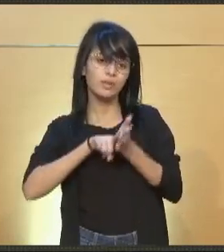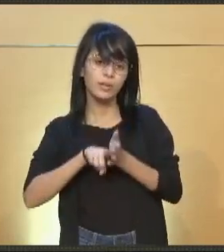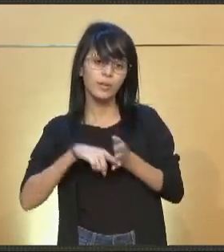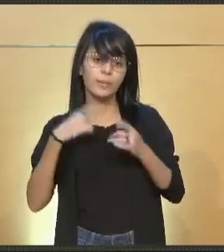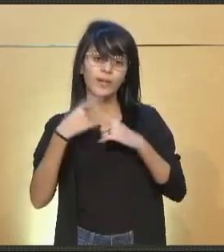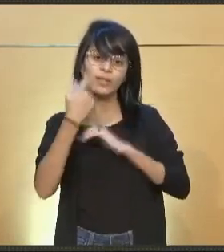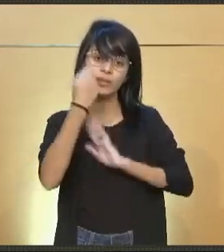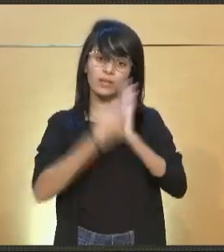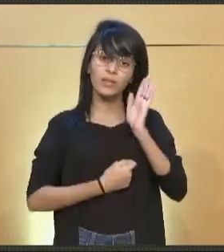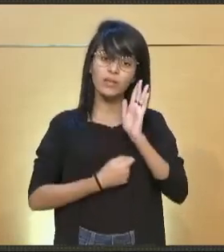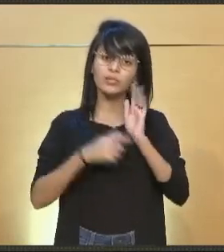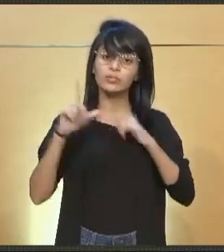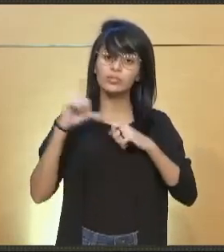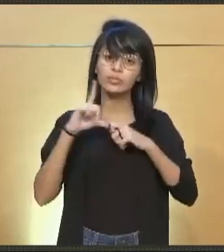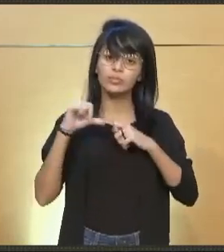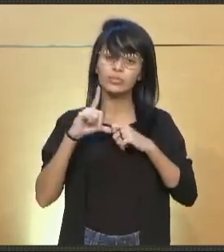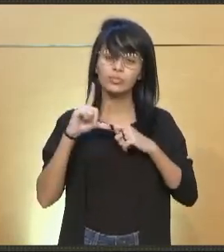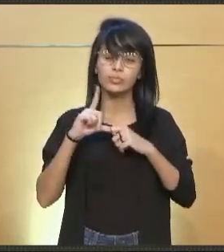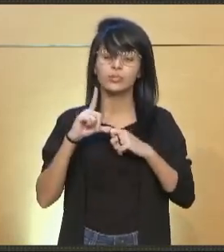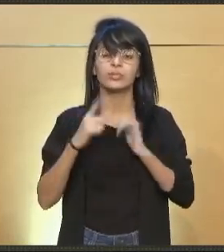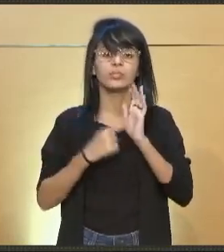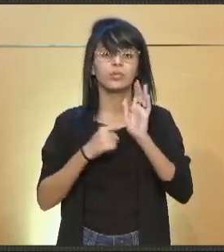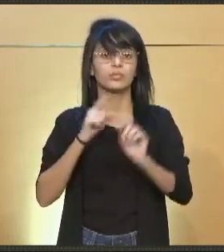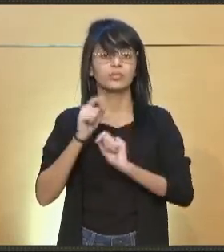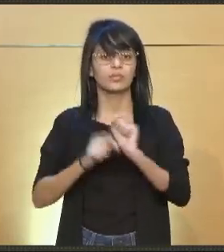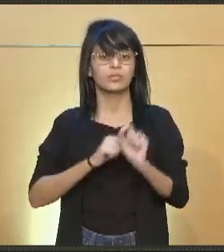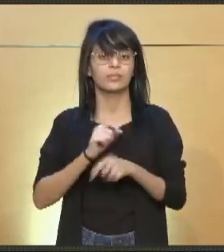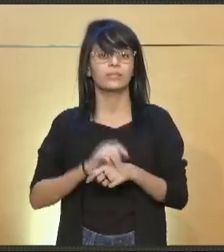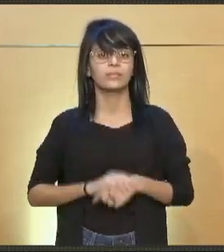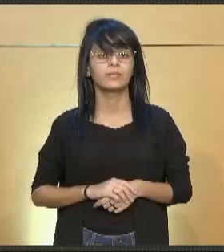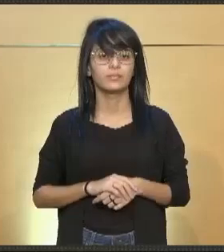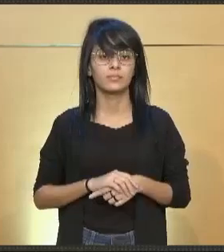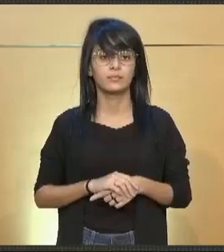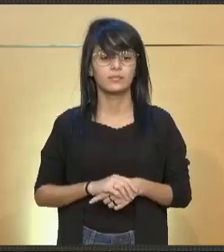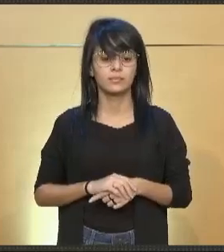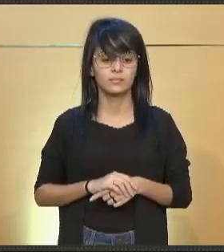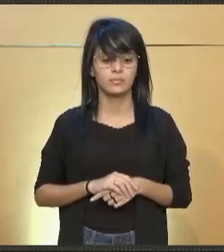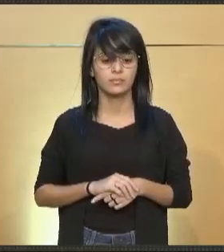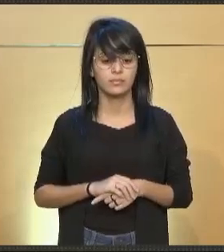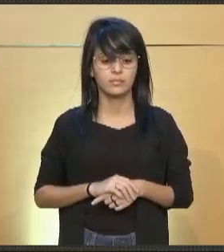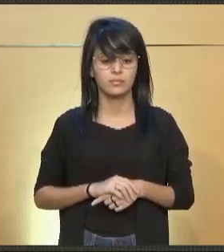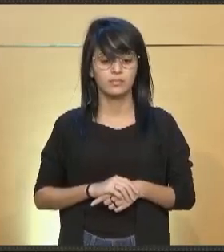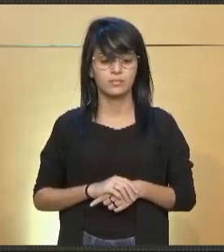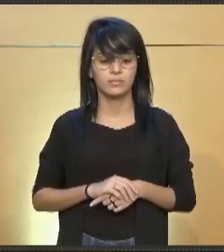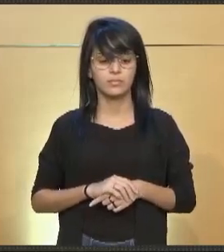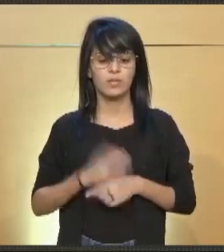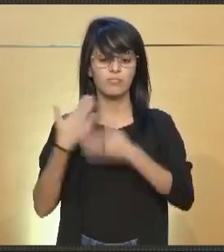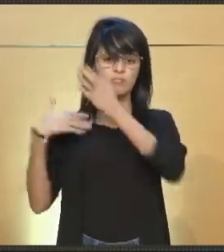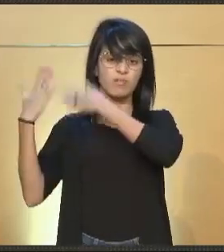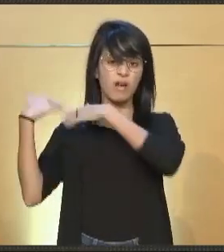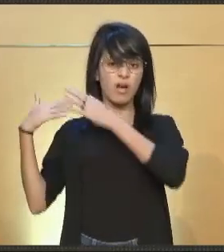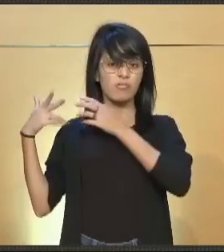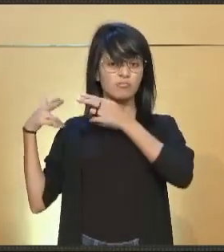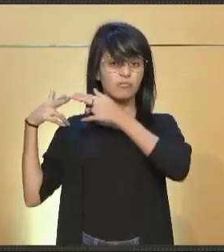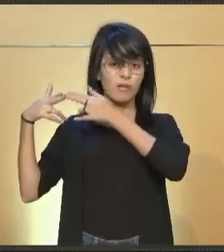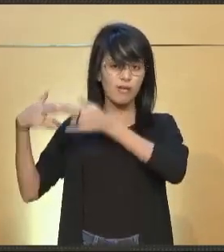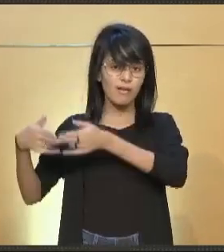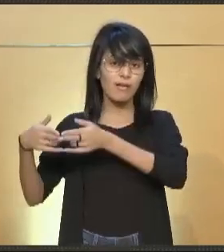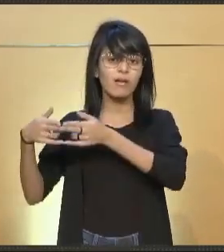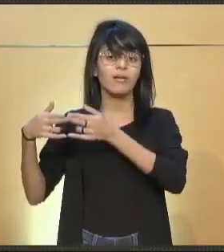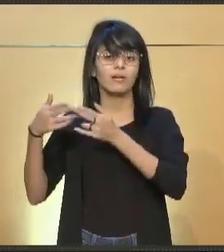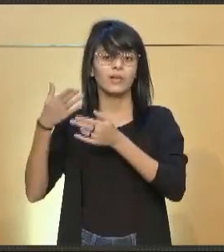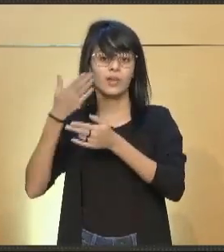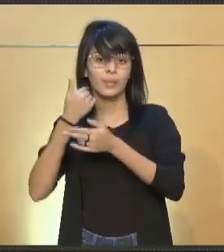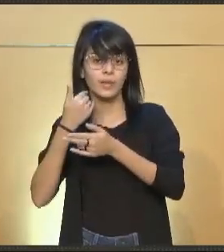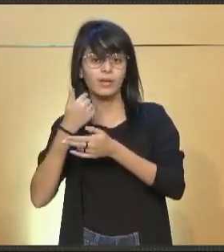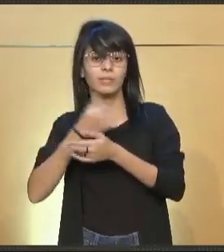Lucas 17, 27, vai dizer assim: como eram nos dias de Noé, comiam,